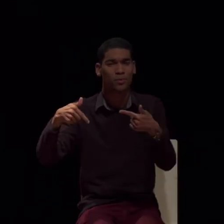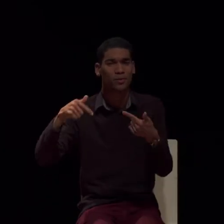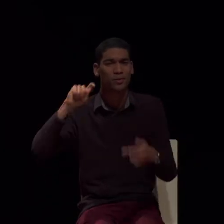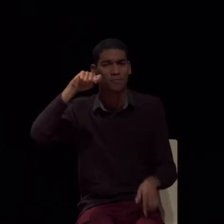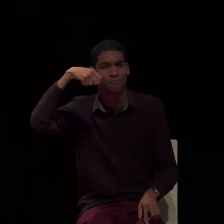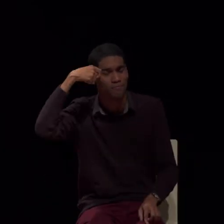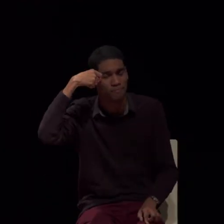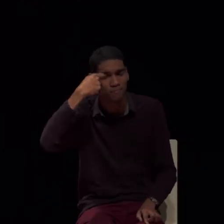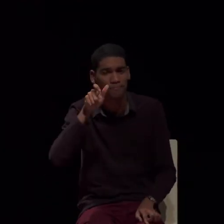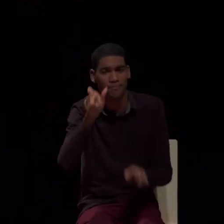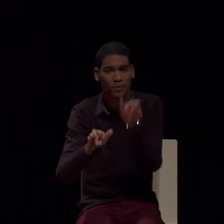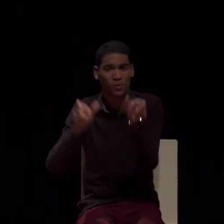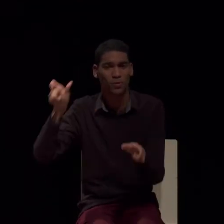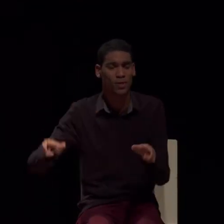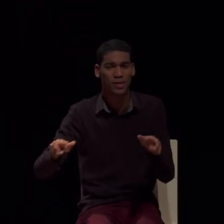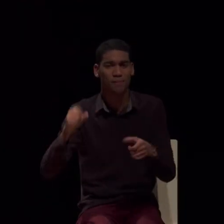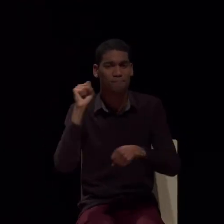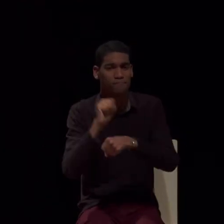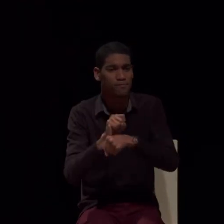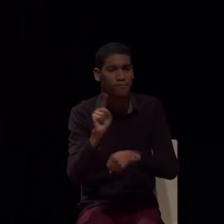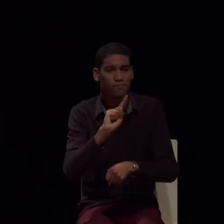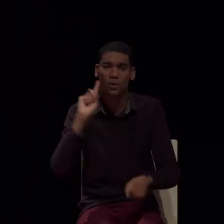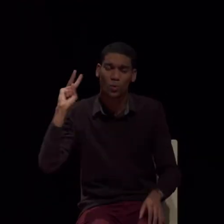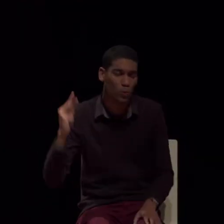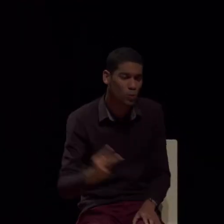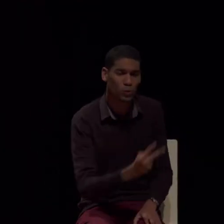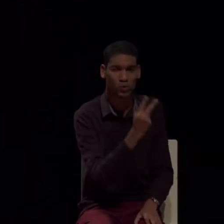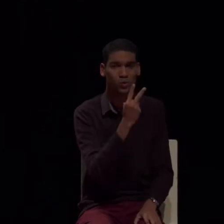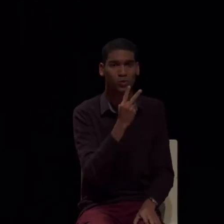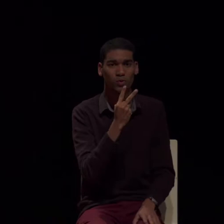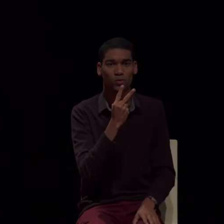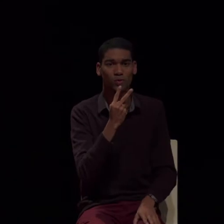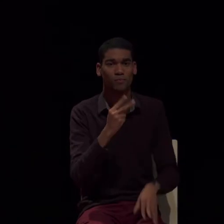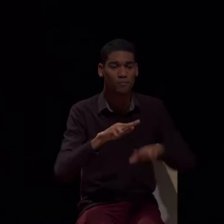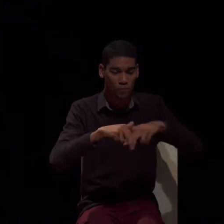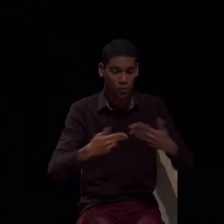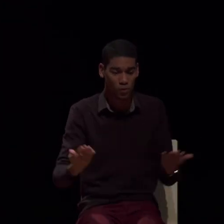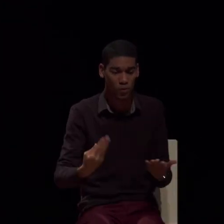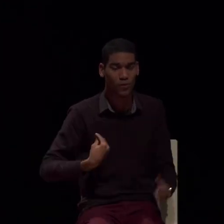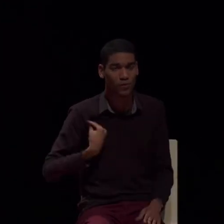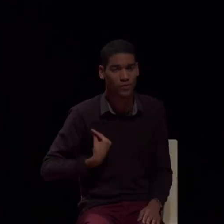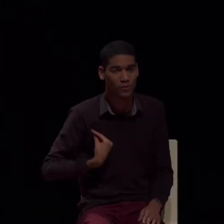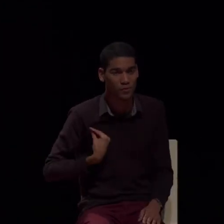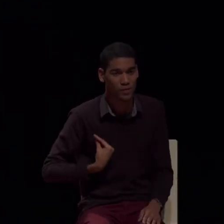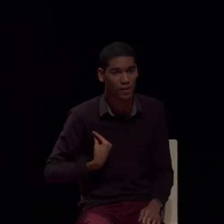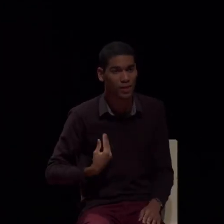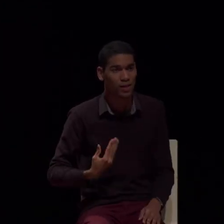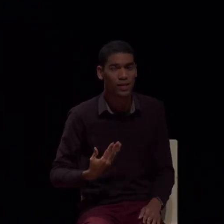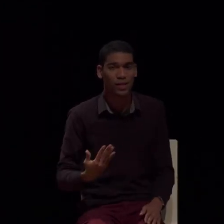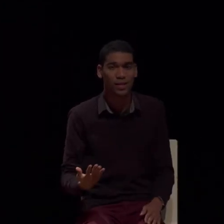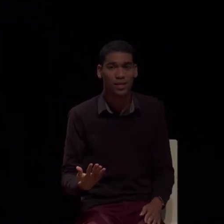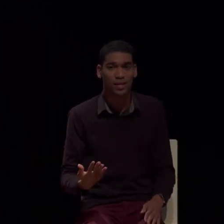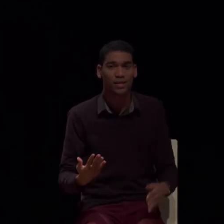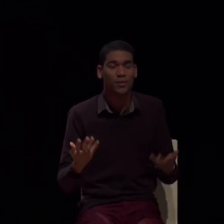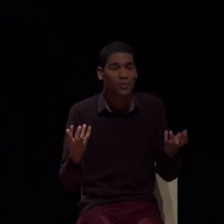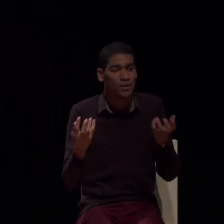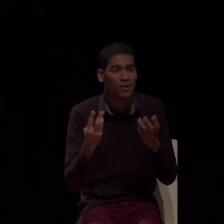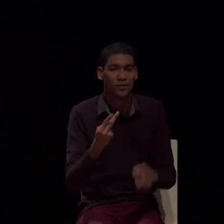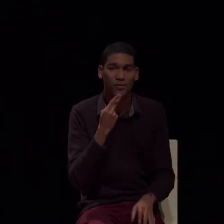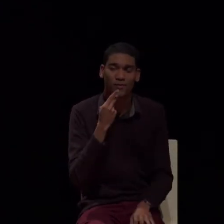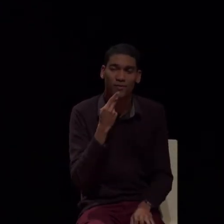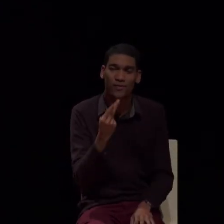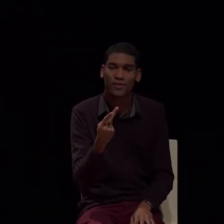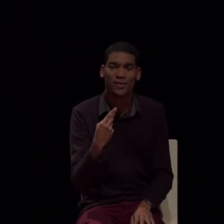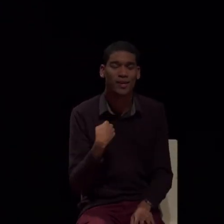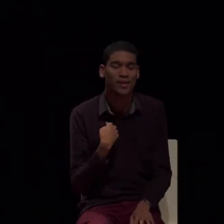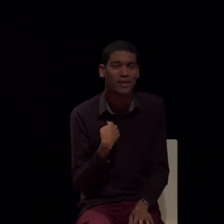dessa população e aí é considerando isso eu quero confessar para vocês